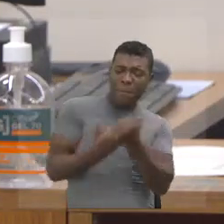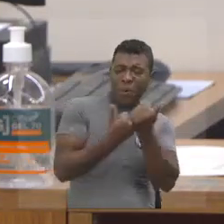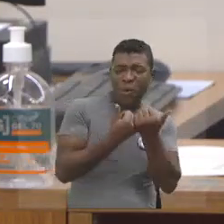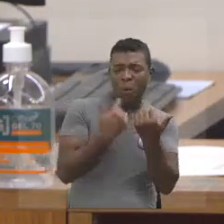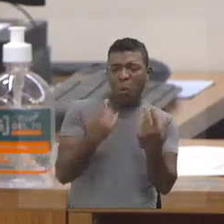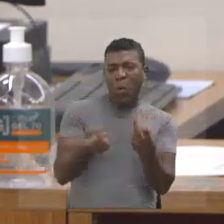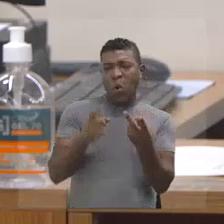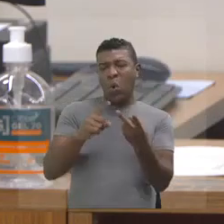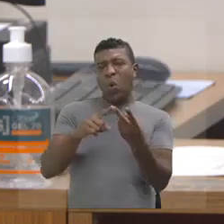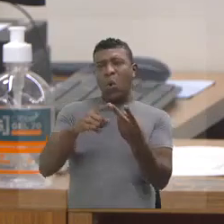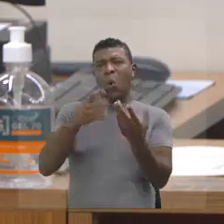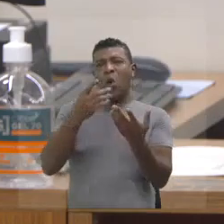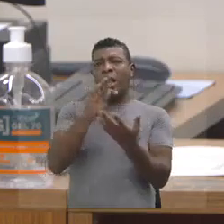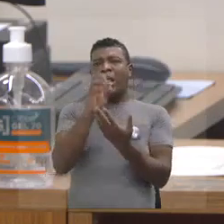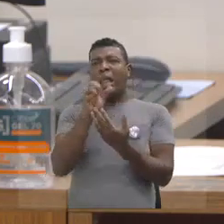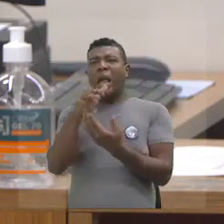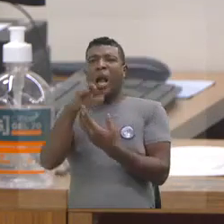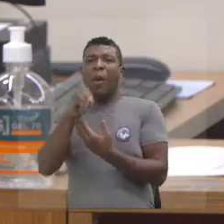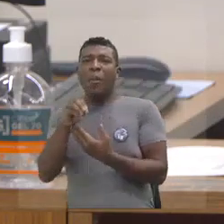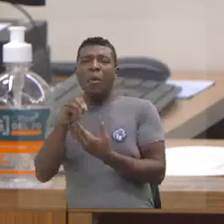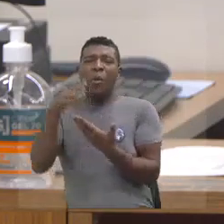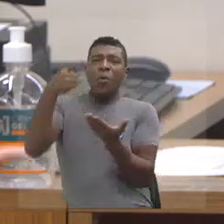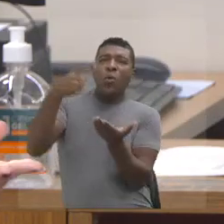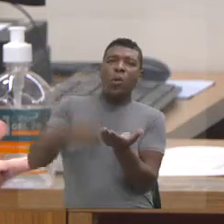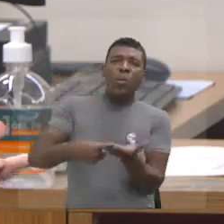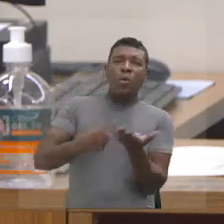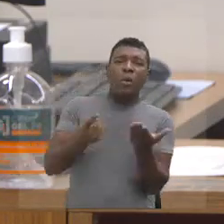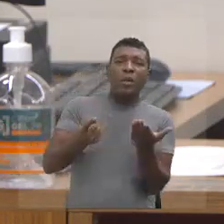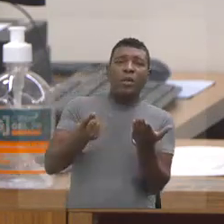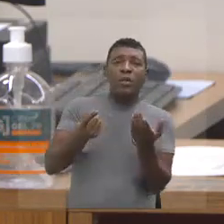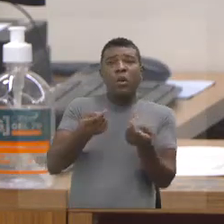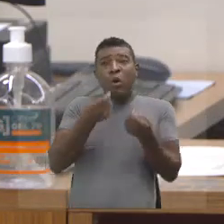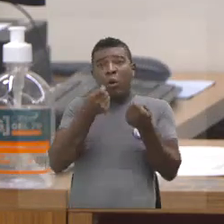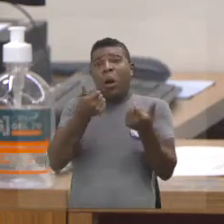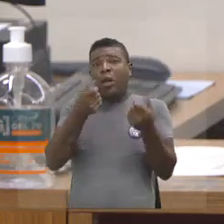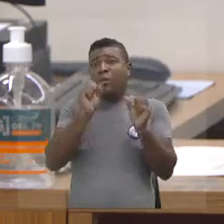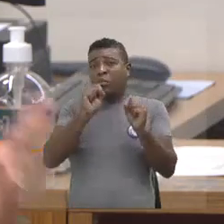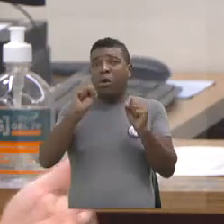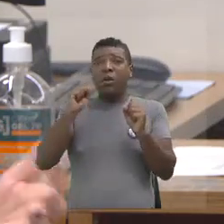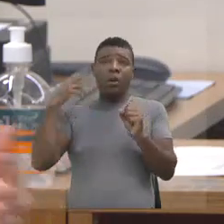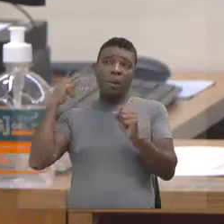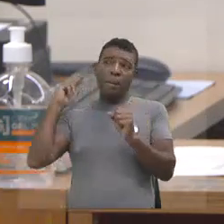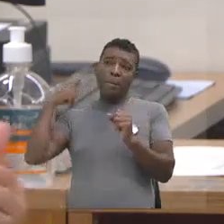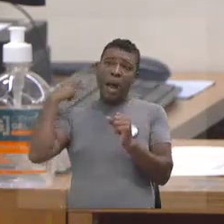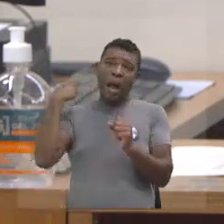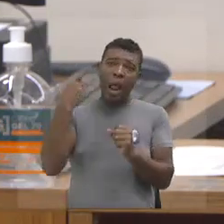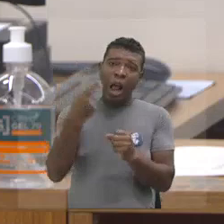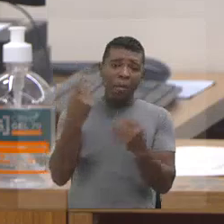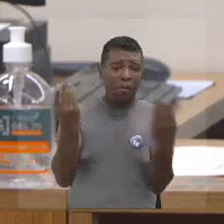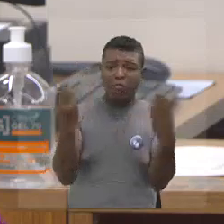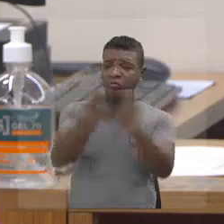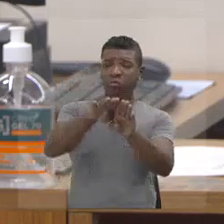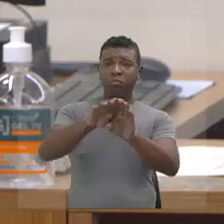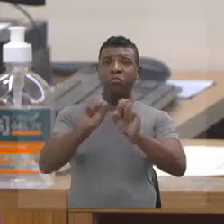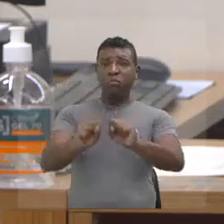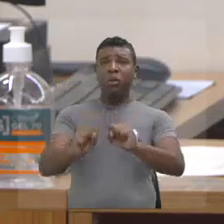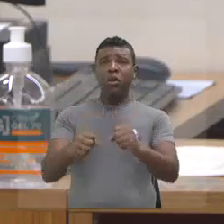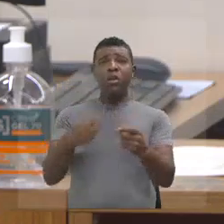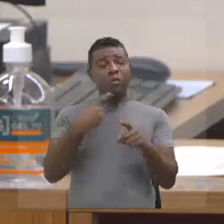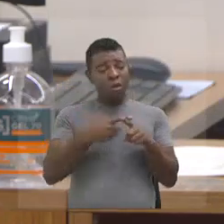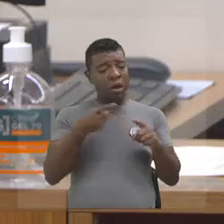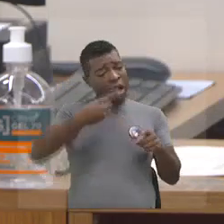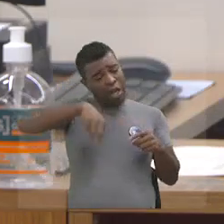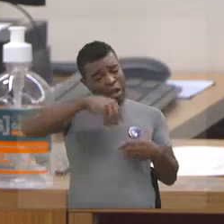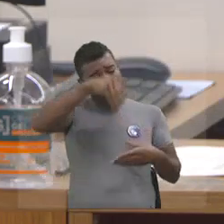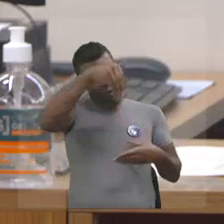superior a legislação Estadual quase que pode fechar o Parlamento né porque a gente vota as coisas o governo não tem a celeridade